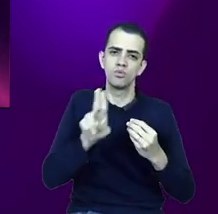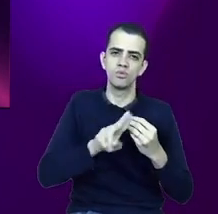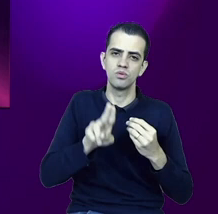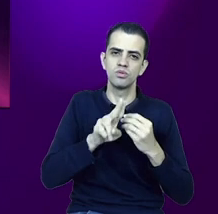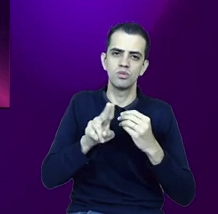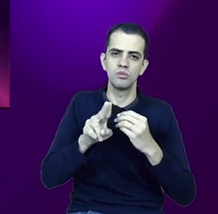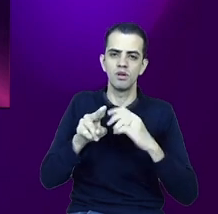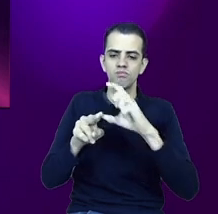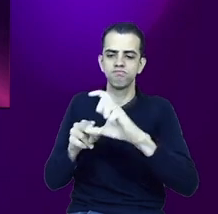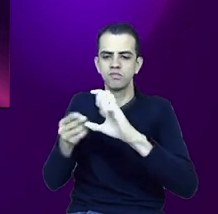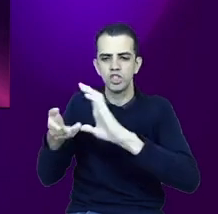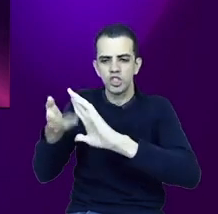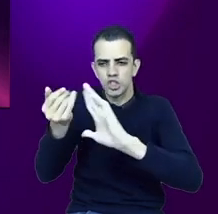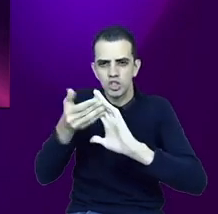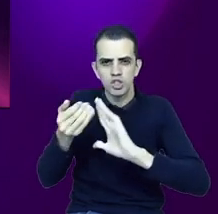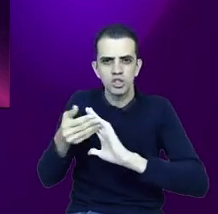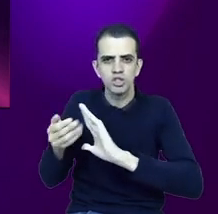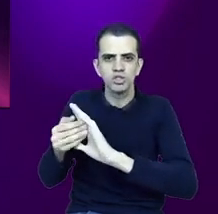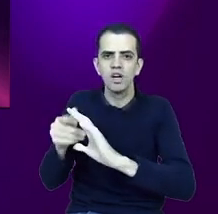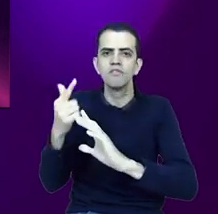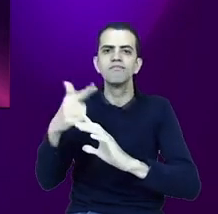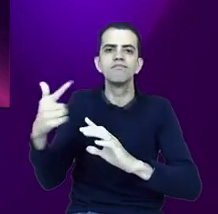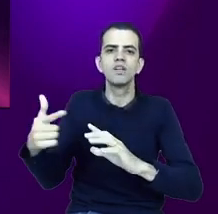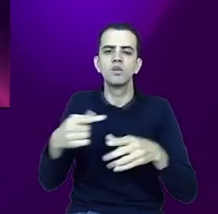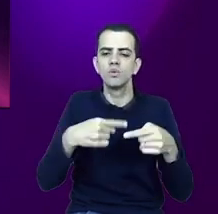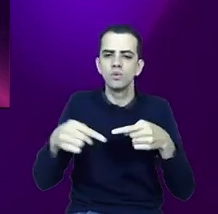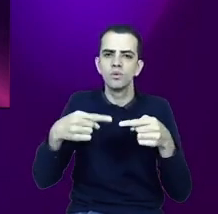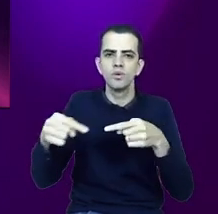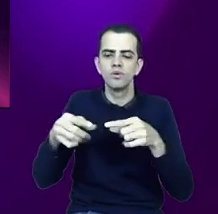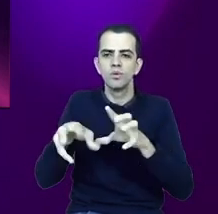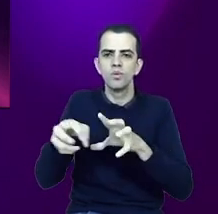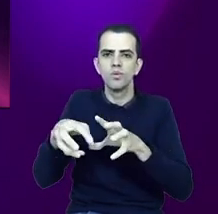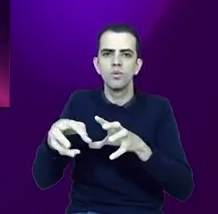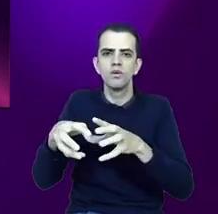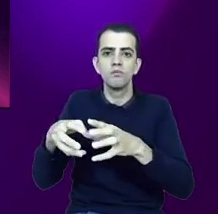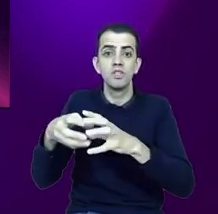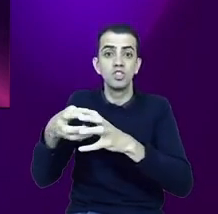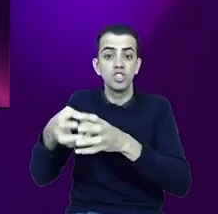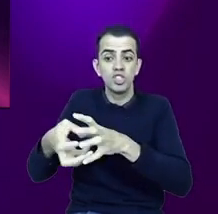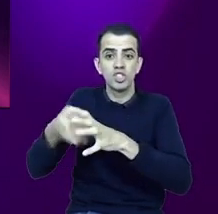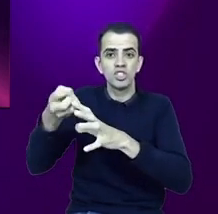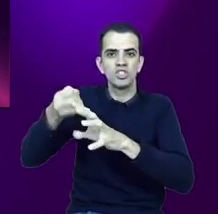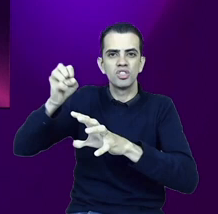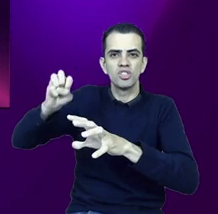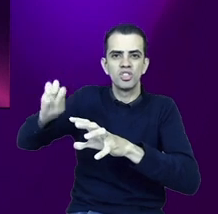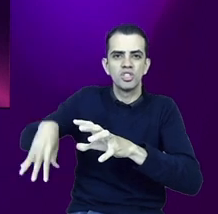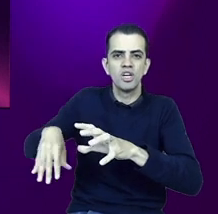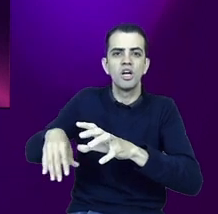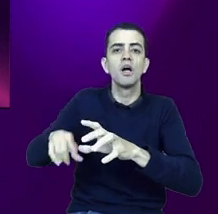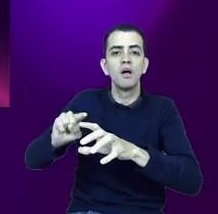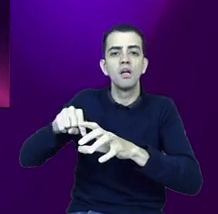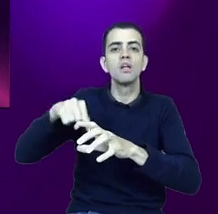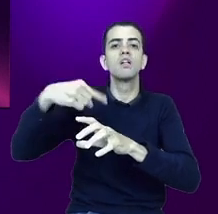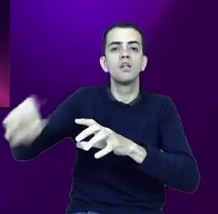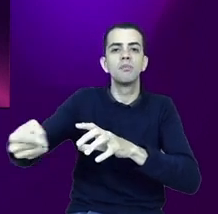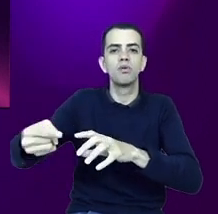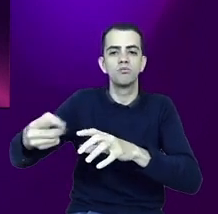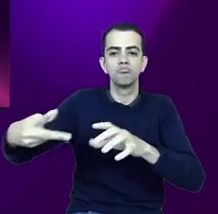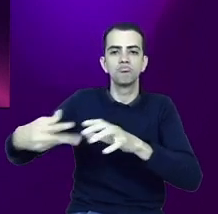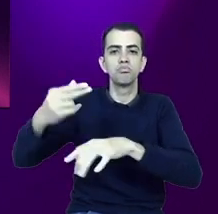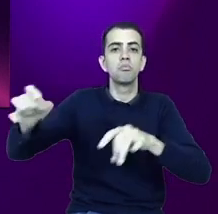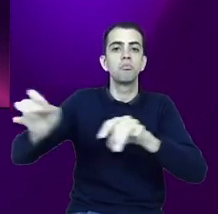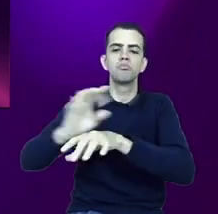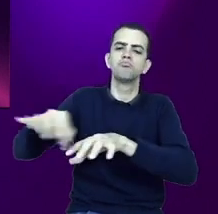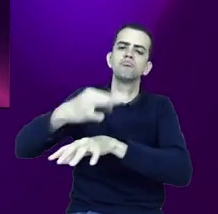não tem um distúrbio funcional imediato ali durante a cirurgia, mas que pode ter um leve distúrbio no pós-operatório, nós